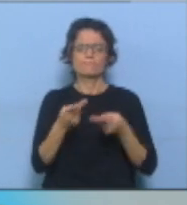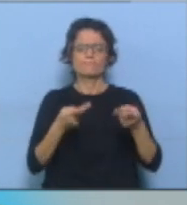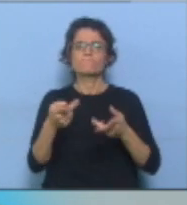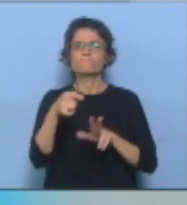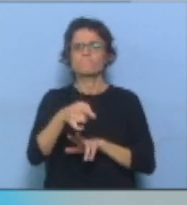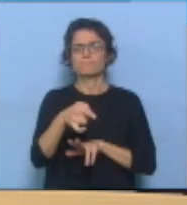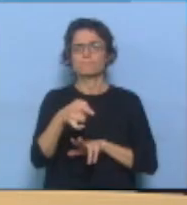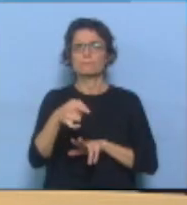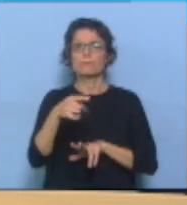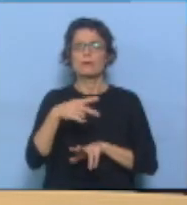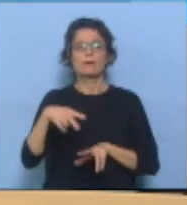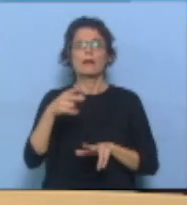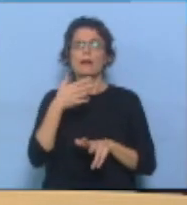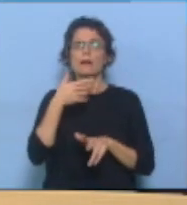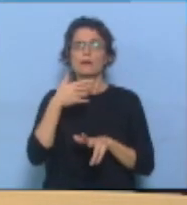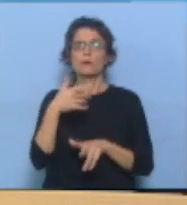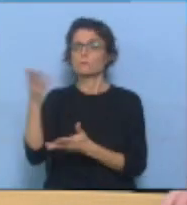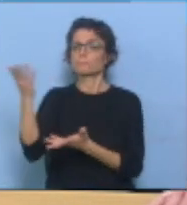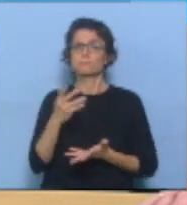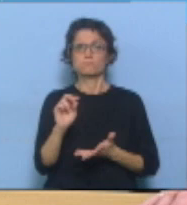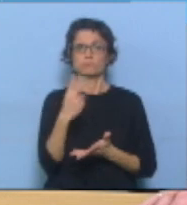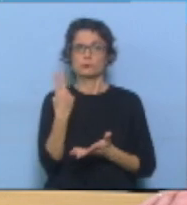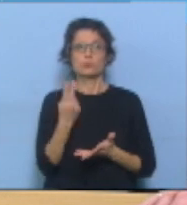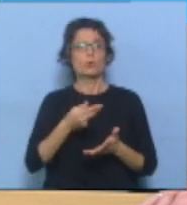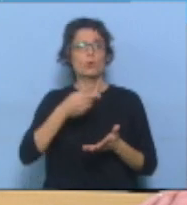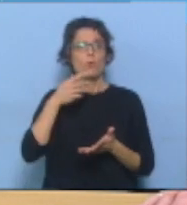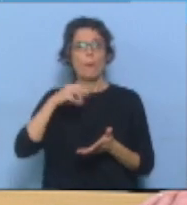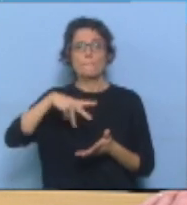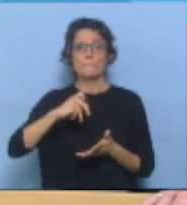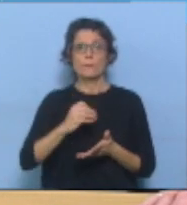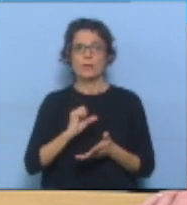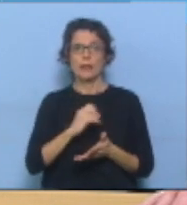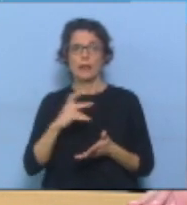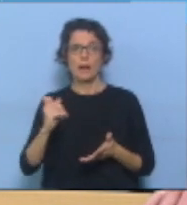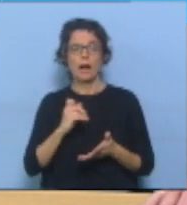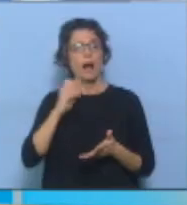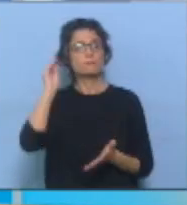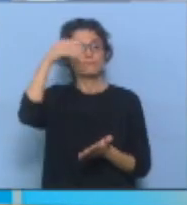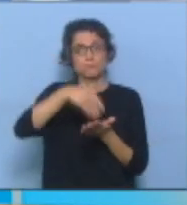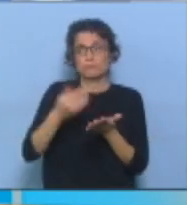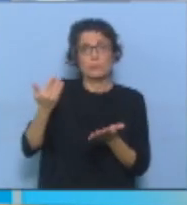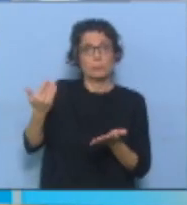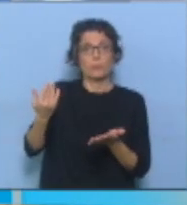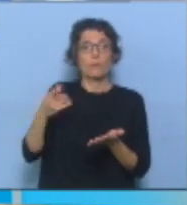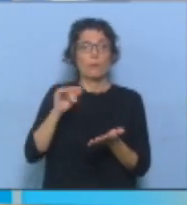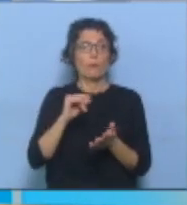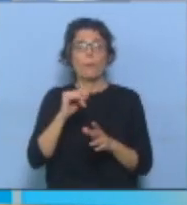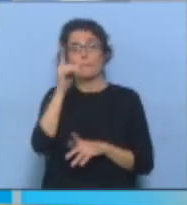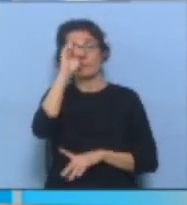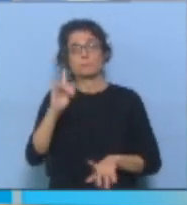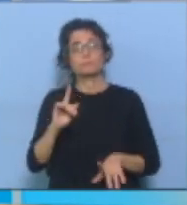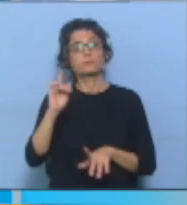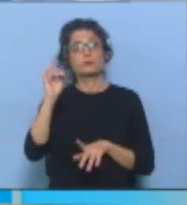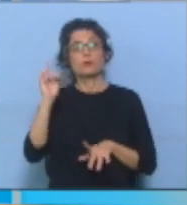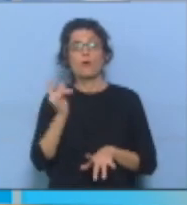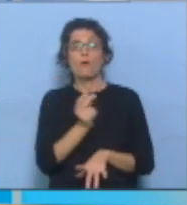convidados. Maria do Mar Gago, investigadora, batizada há poucos anos, e Frei José Nunes, professor da Faculdade de